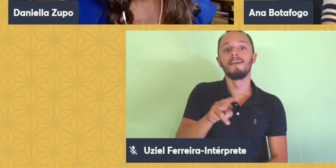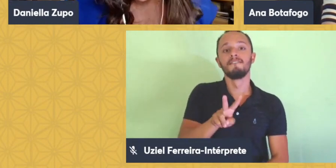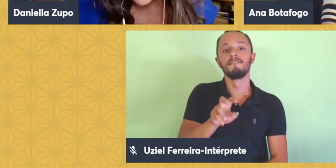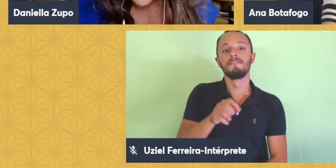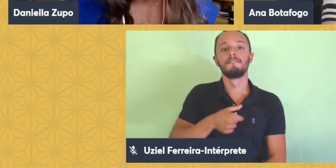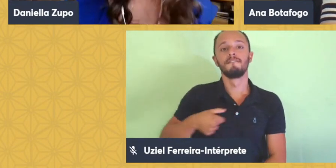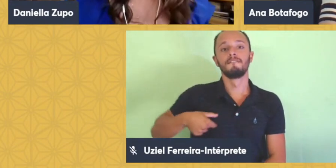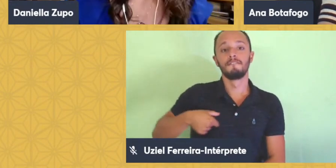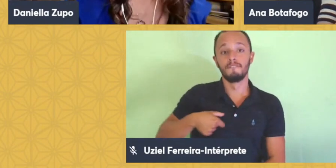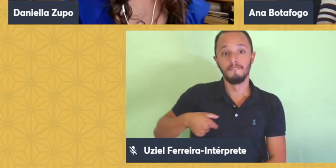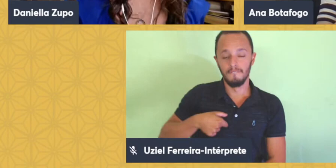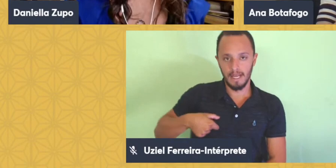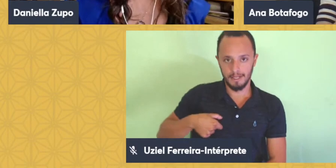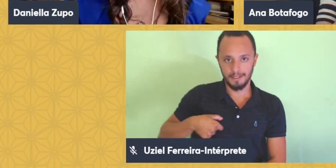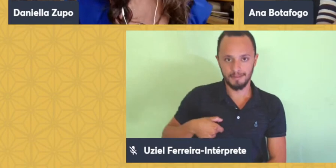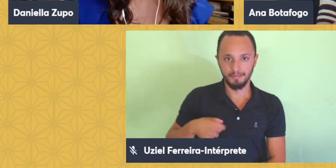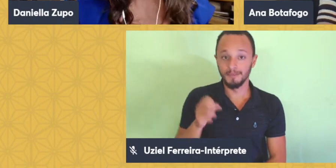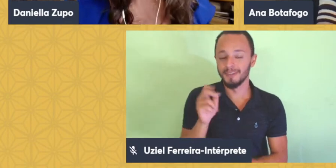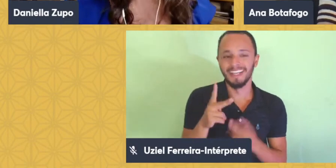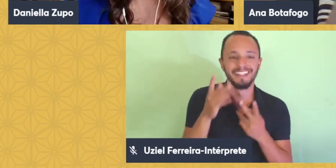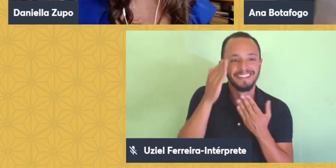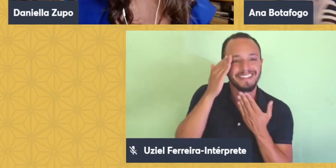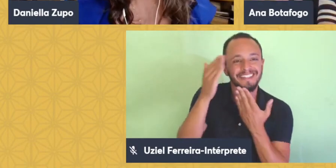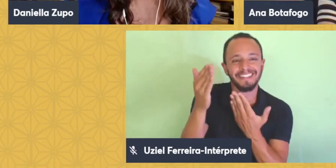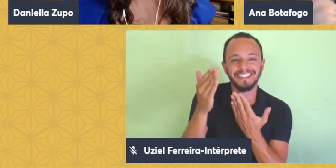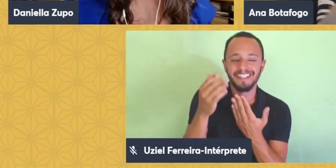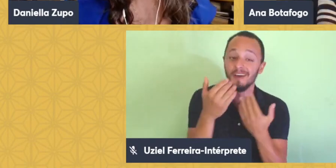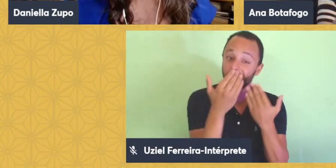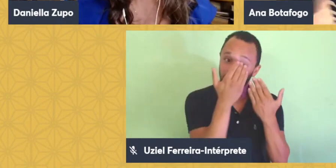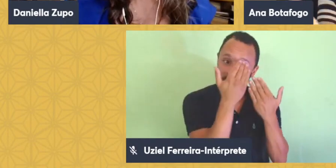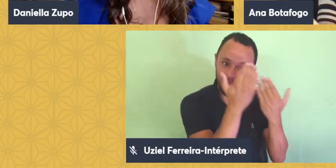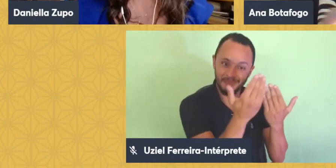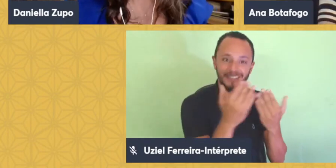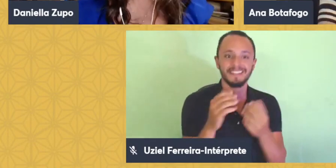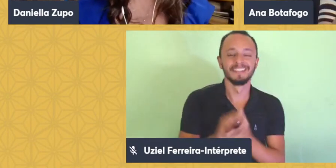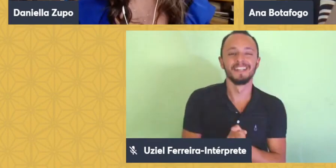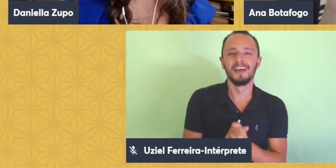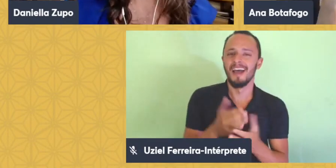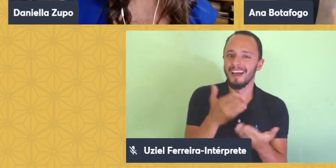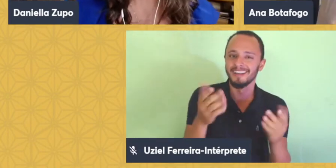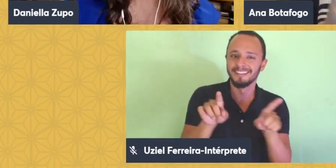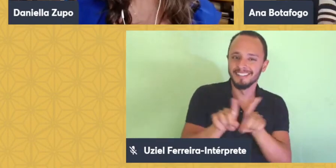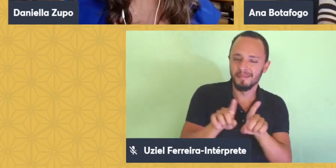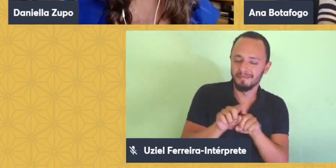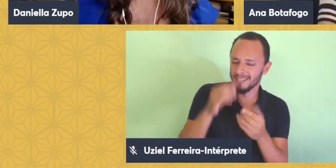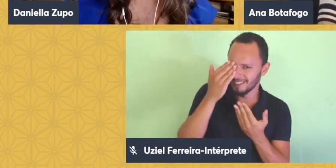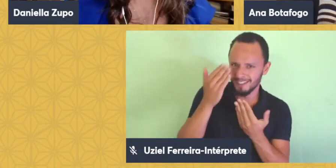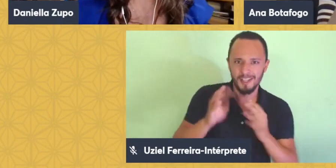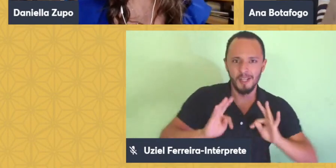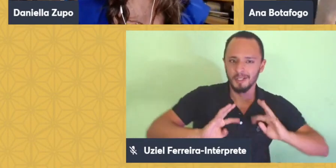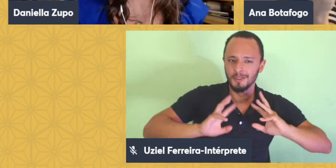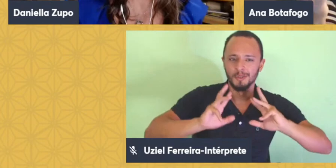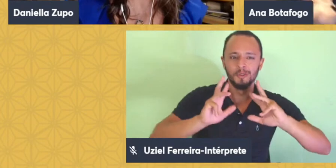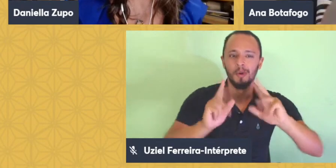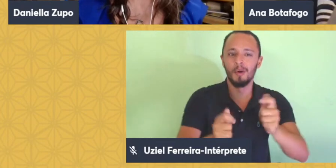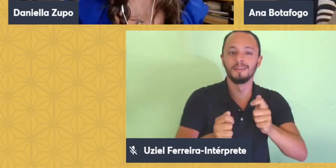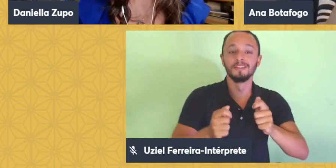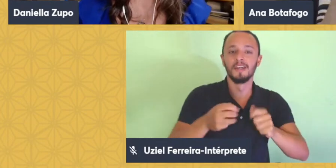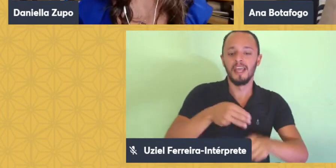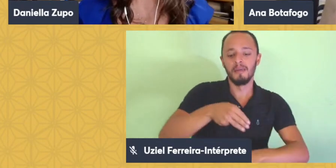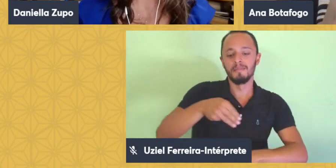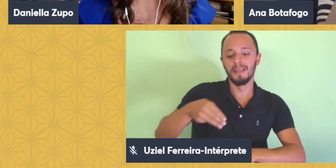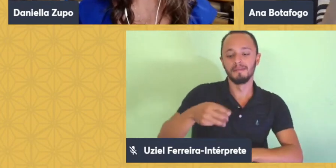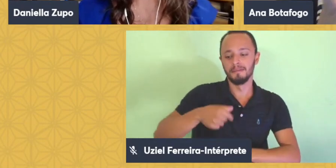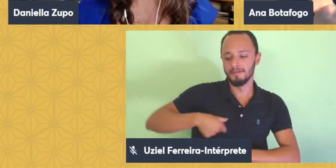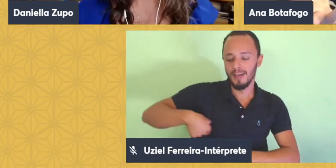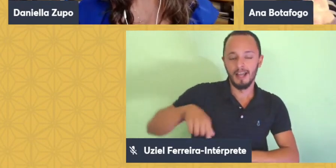mais uma vez muito obrigada obrigada obrigada então agradecer a vocês todos do do memorial MG Vale